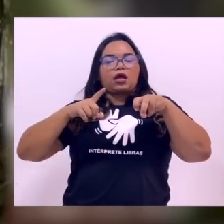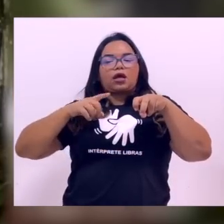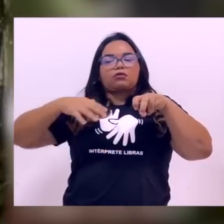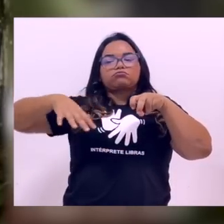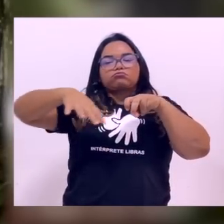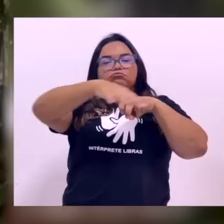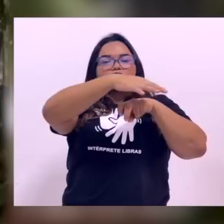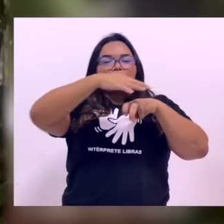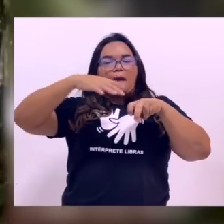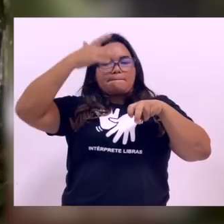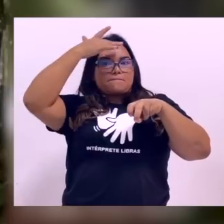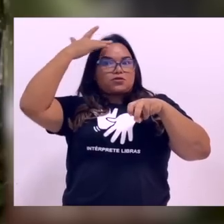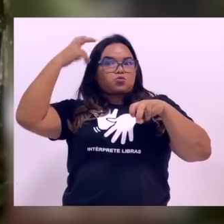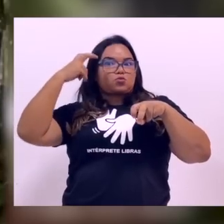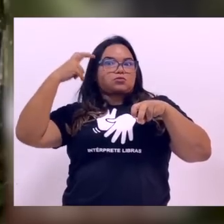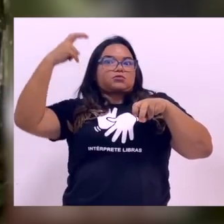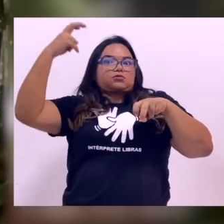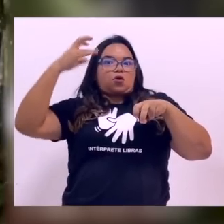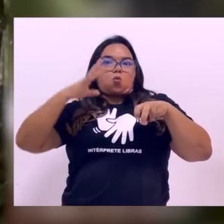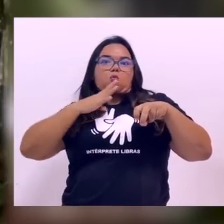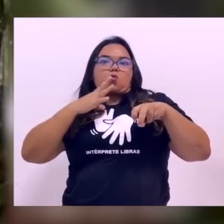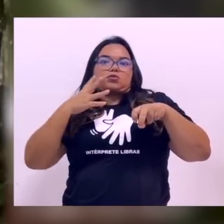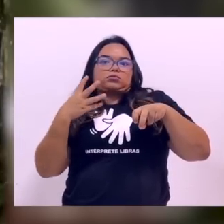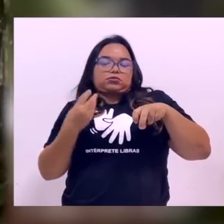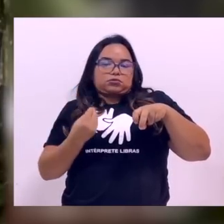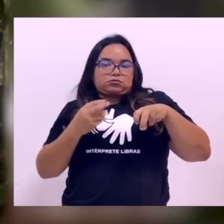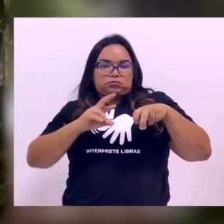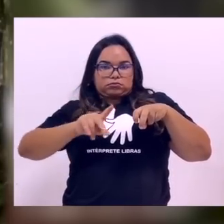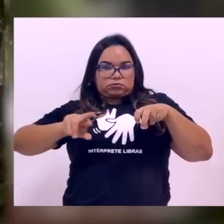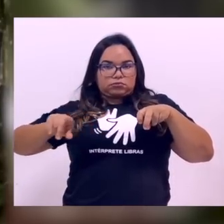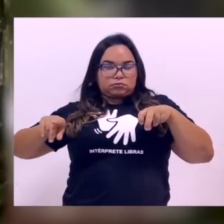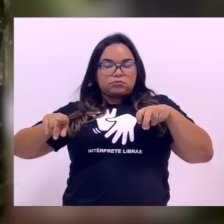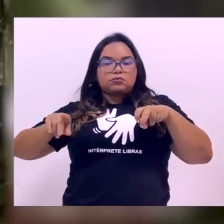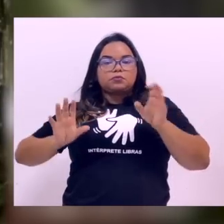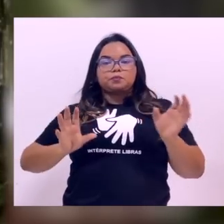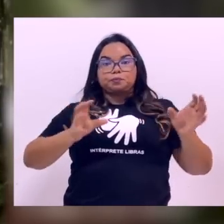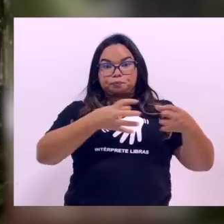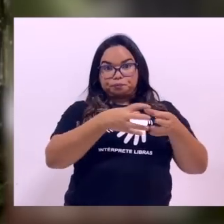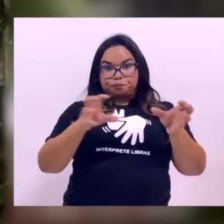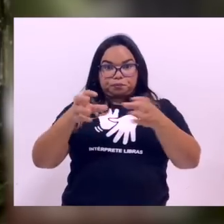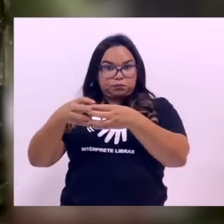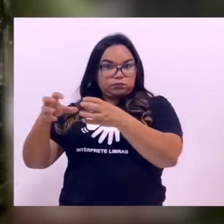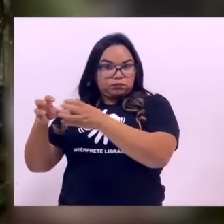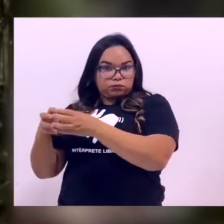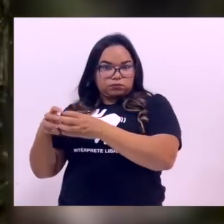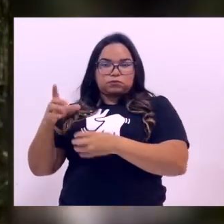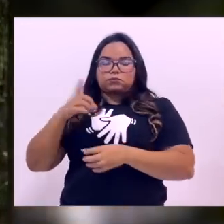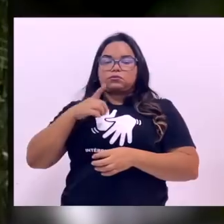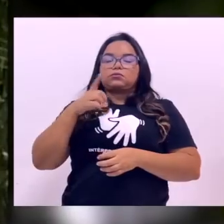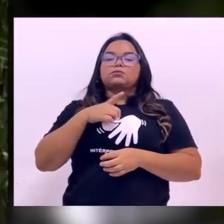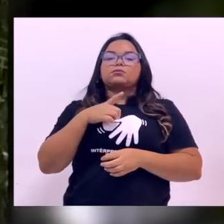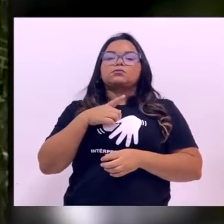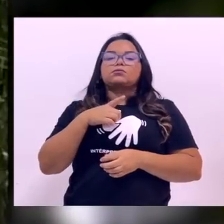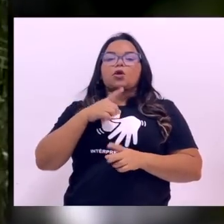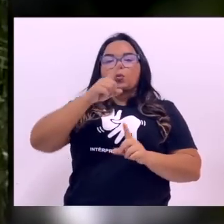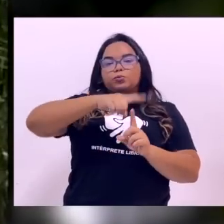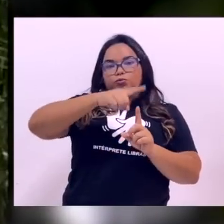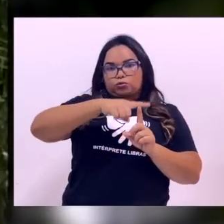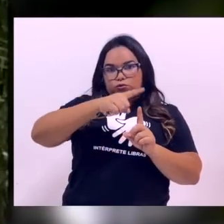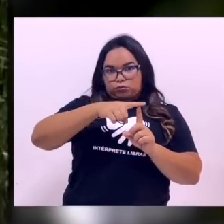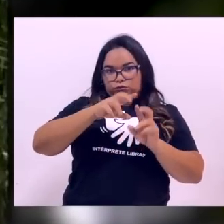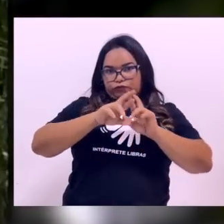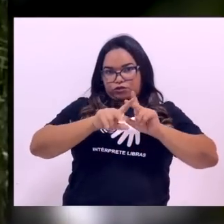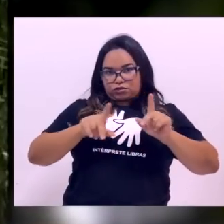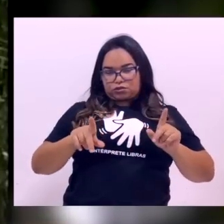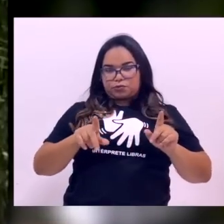informação privilegiada e com bom conhecimento. E cada uma dessas categorias tinha uma certa